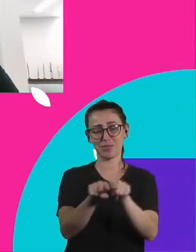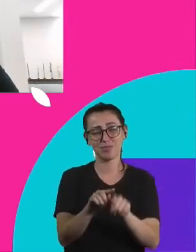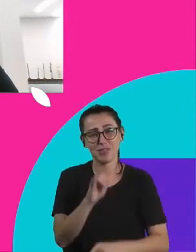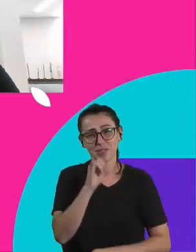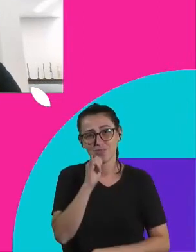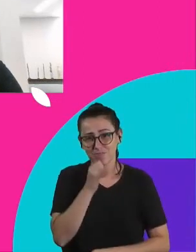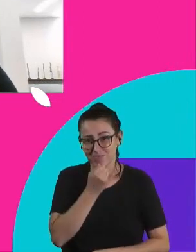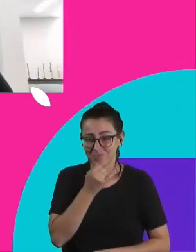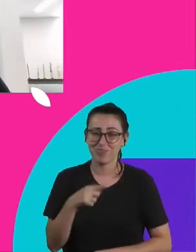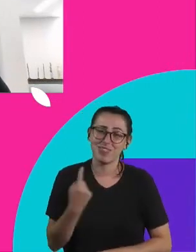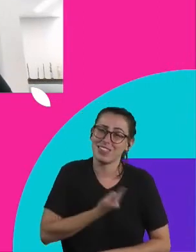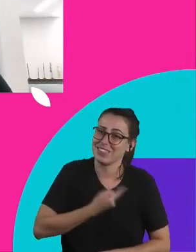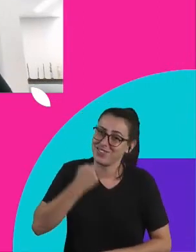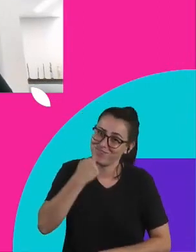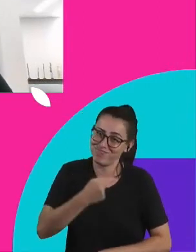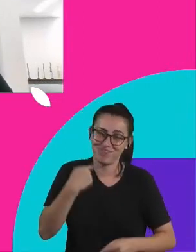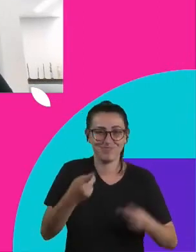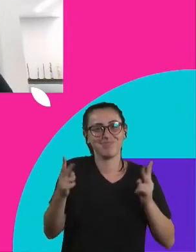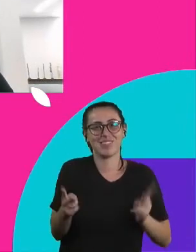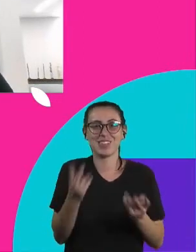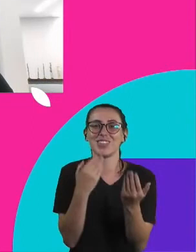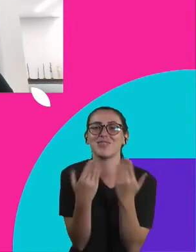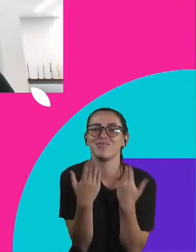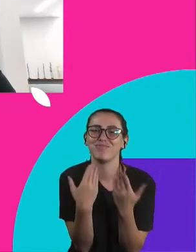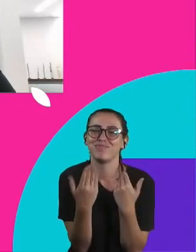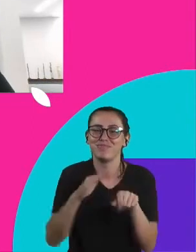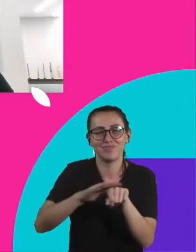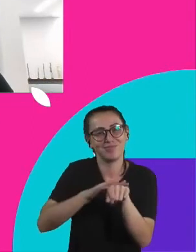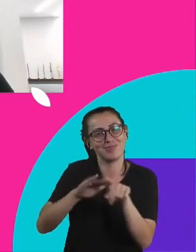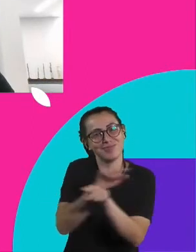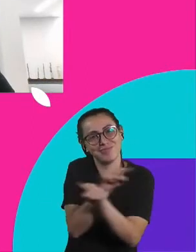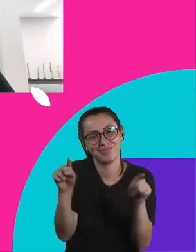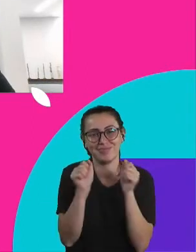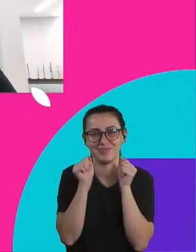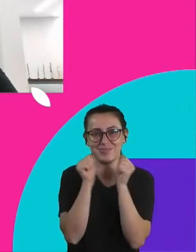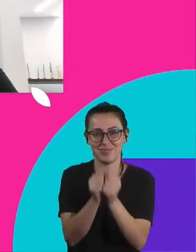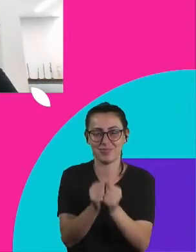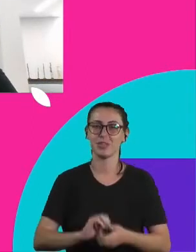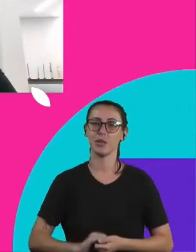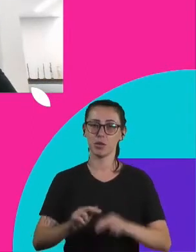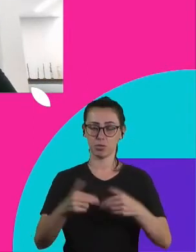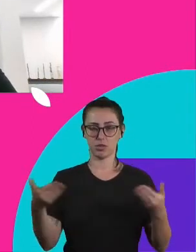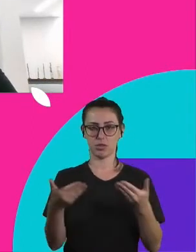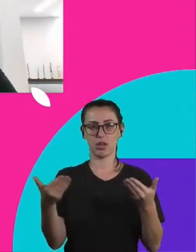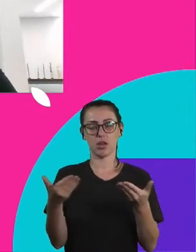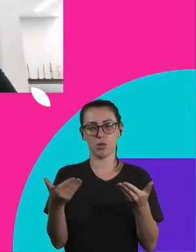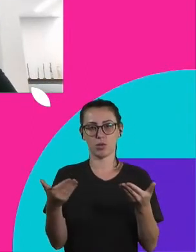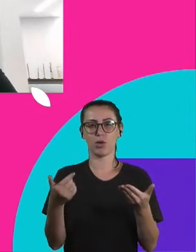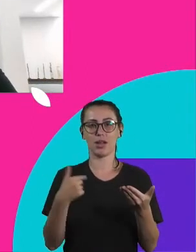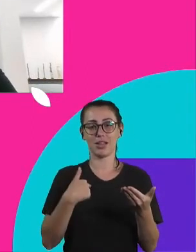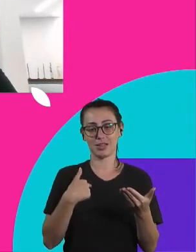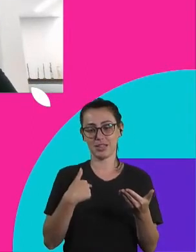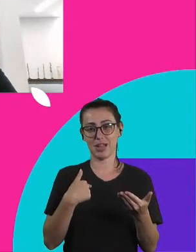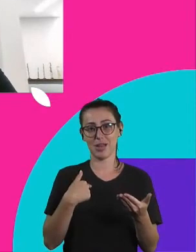mesmo que a gente não consiga continuar esse bate-papo aqui com vocês. Então, agora eu vou para esses